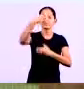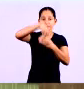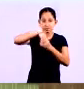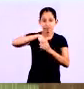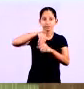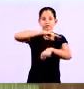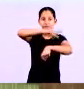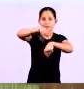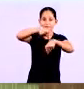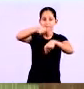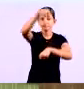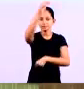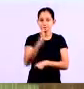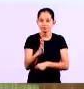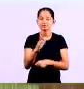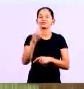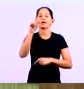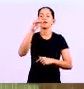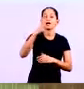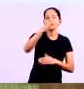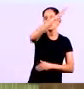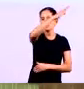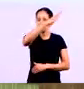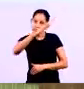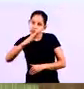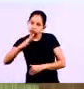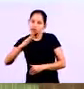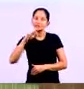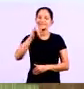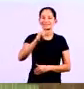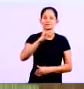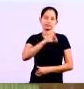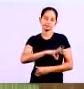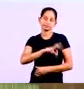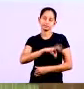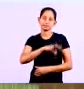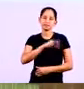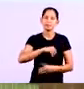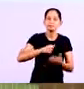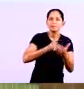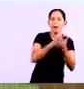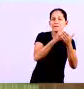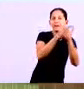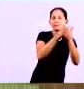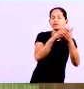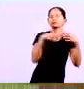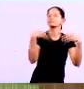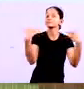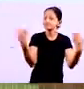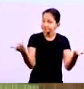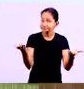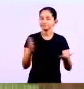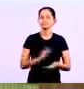é regressiva. Quanto mais você ganha, menos você paga. Vamos ver aqui uma